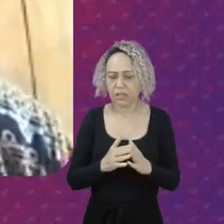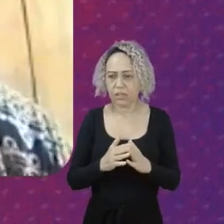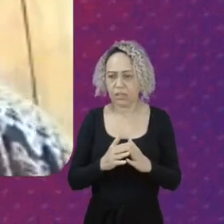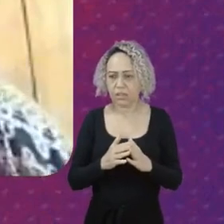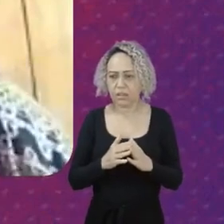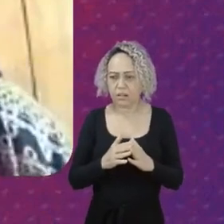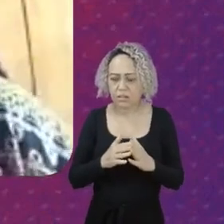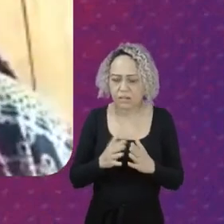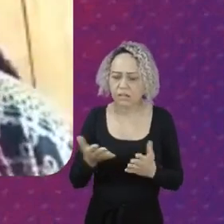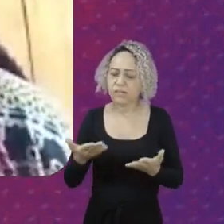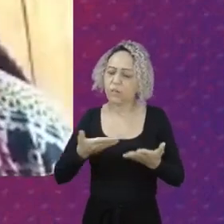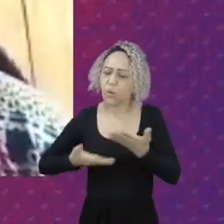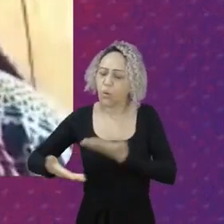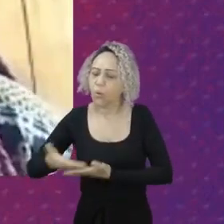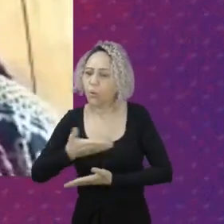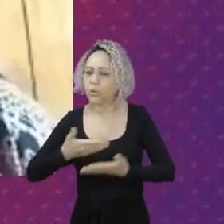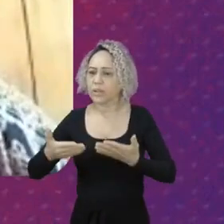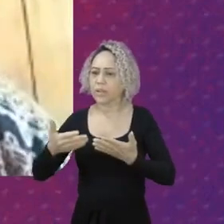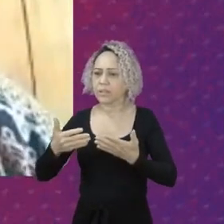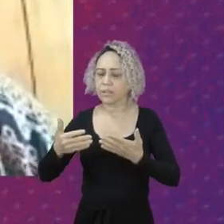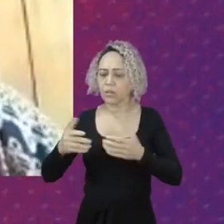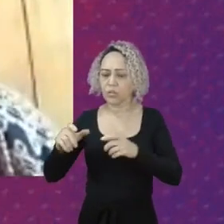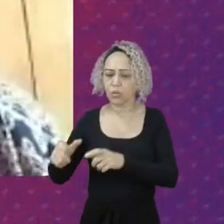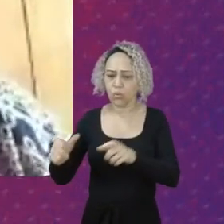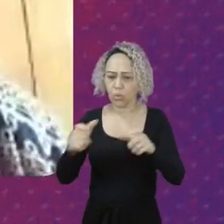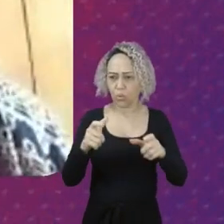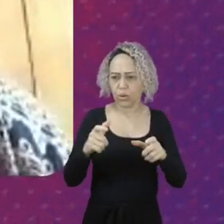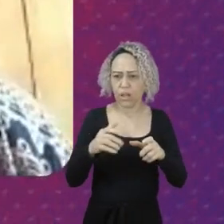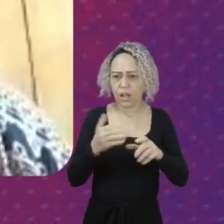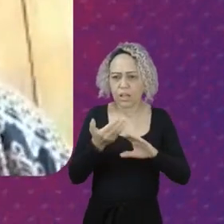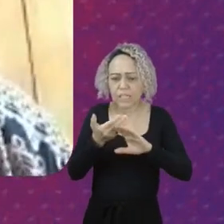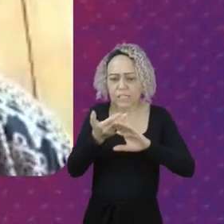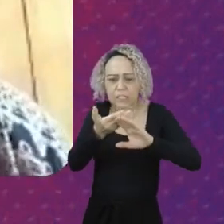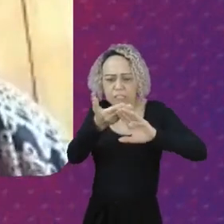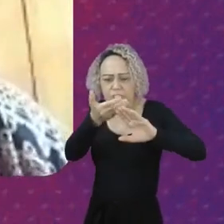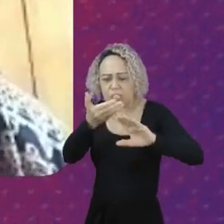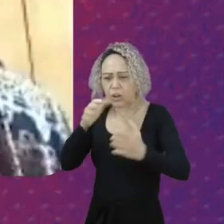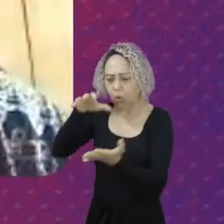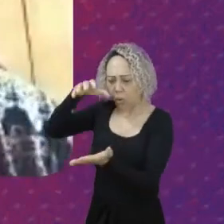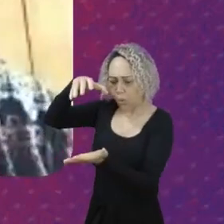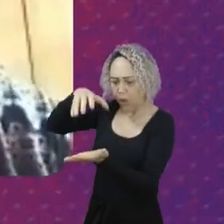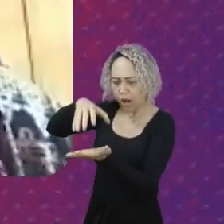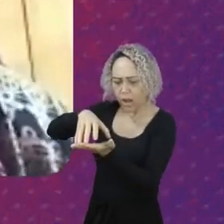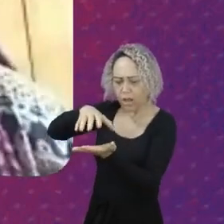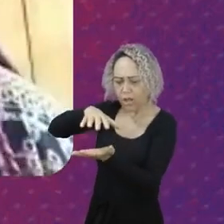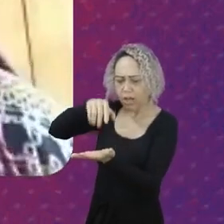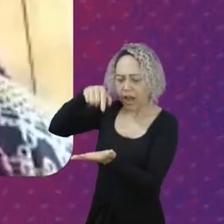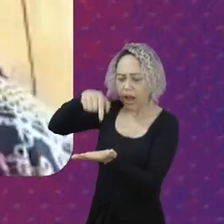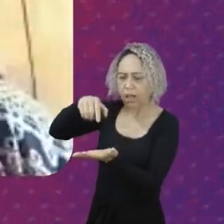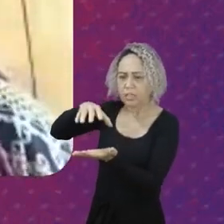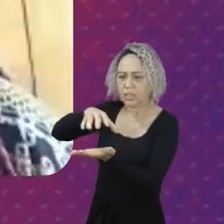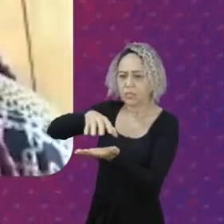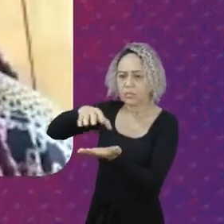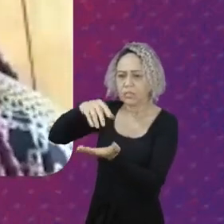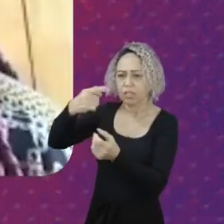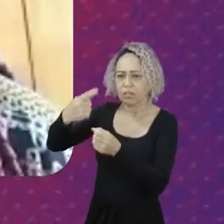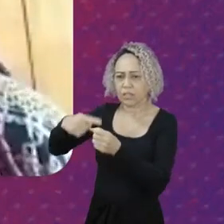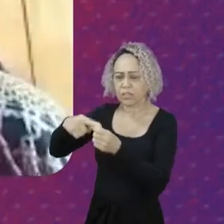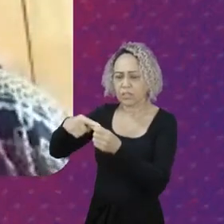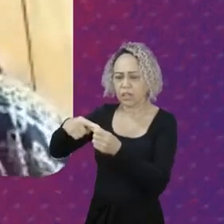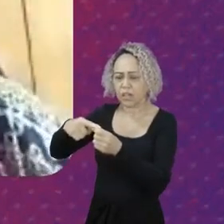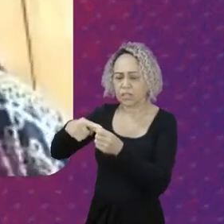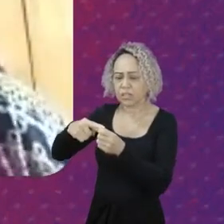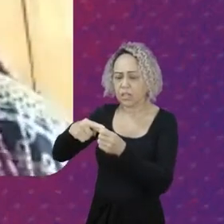territórios periféricos, ou seja, periféricos ou porque estão nas periferias